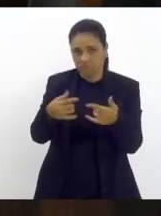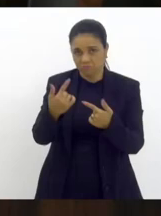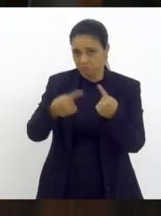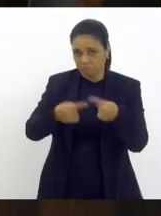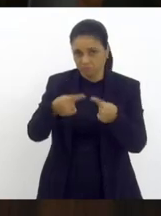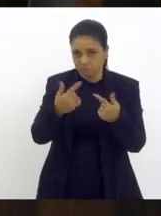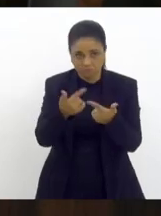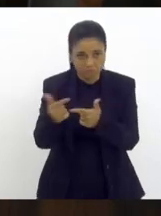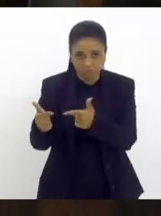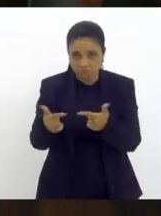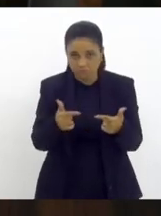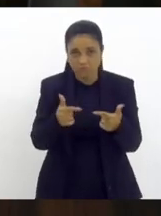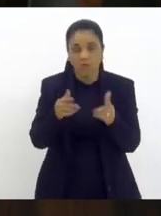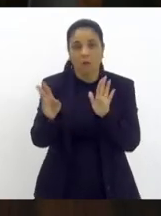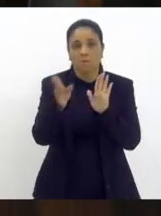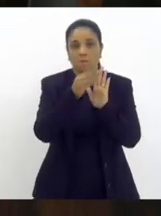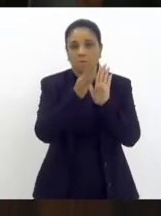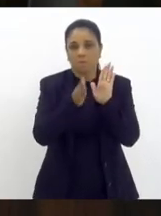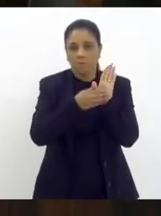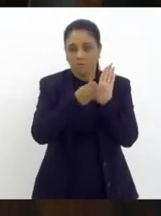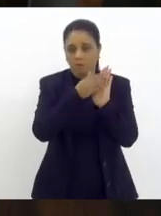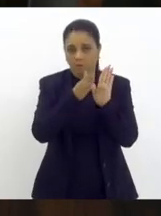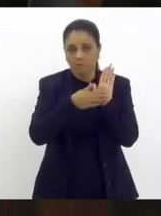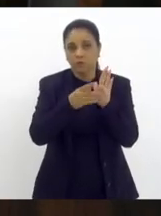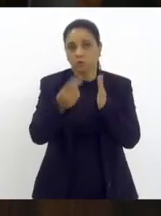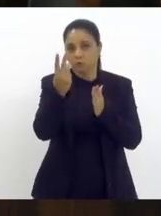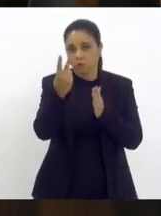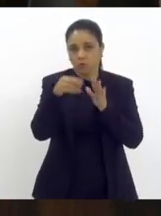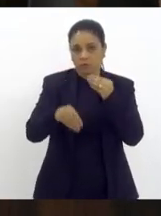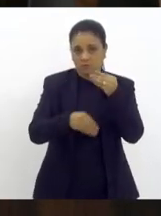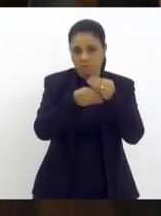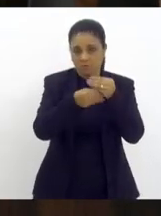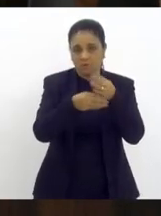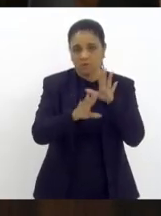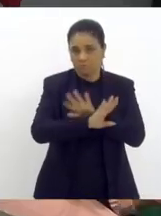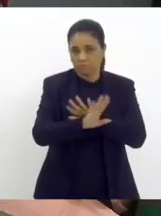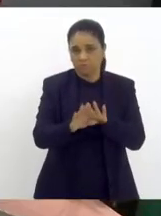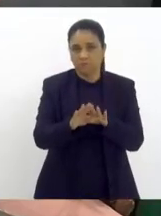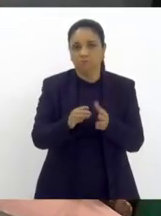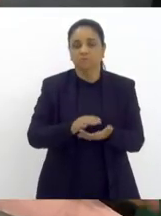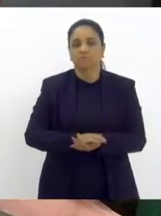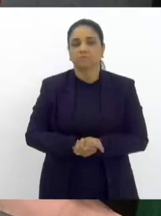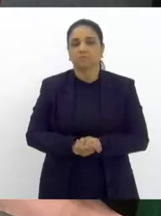presente proposta recebeu duas emendas o pessoal encaminha abstenção